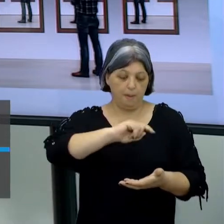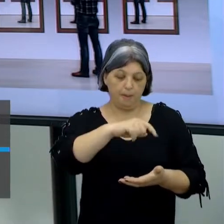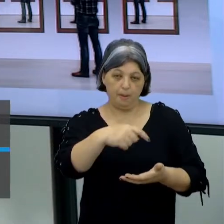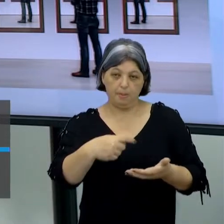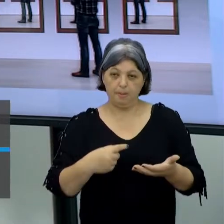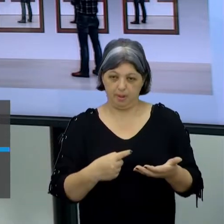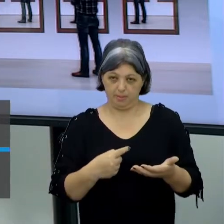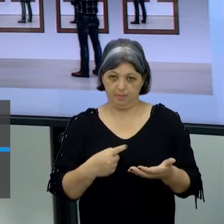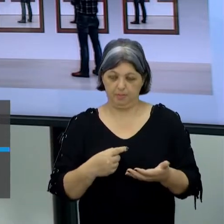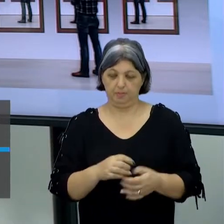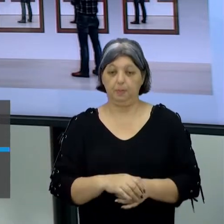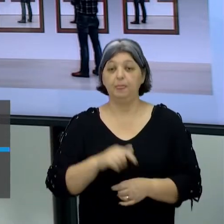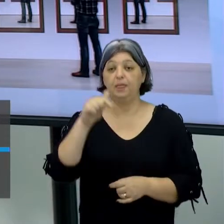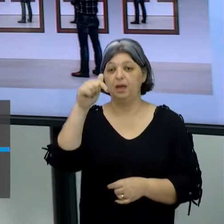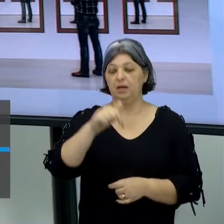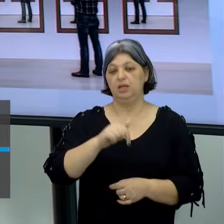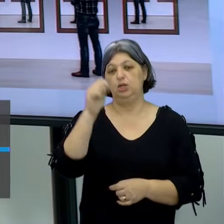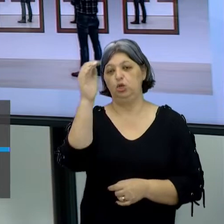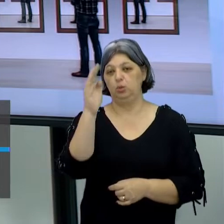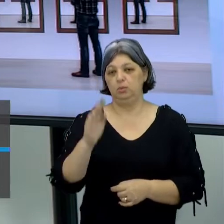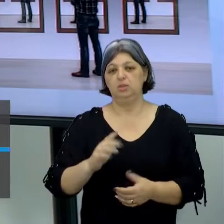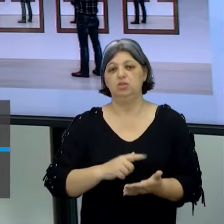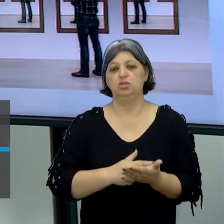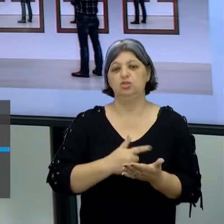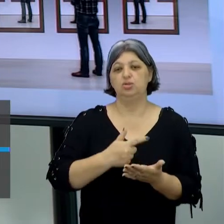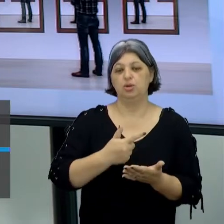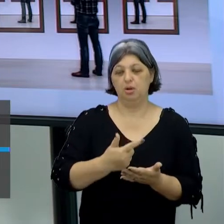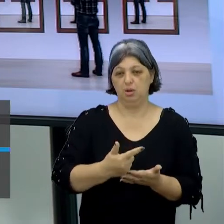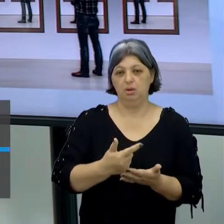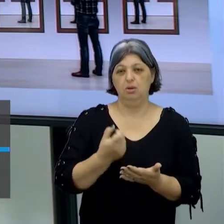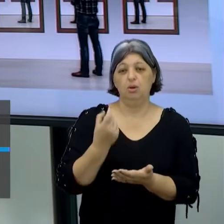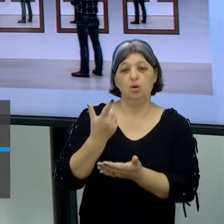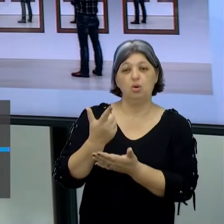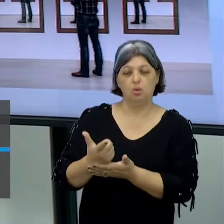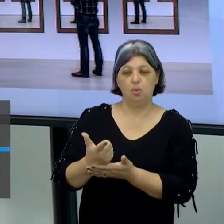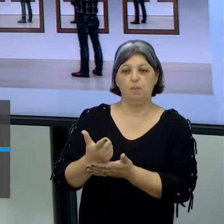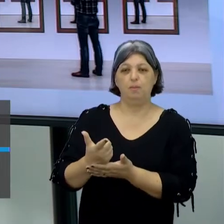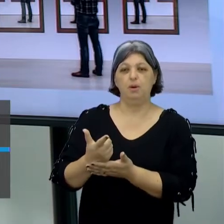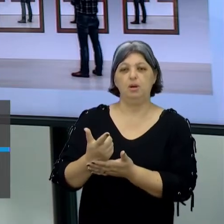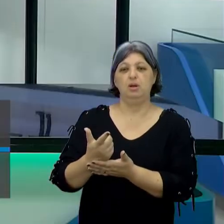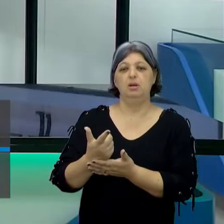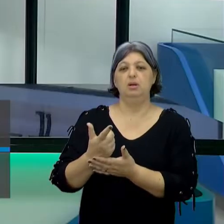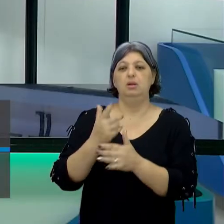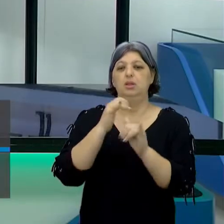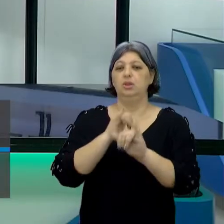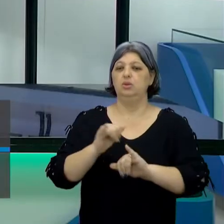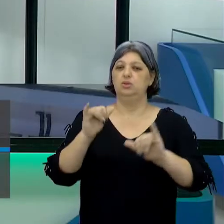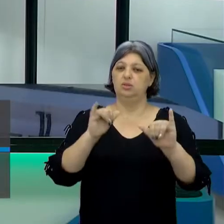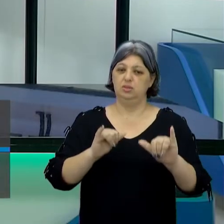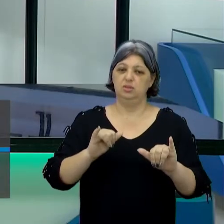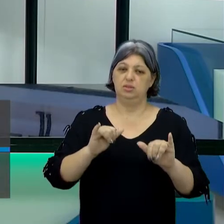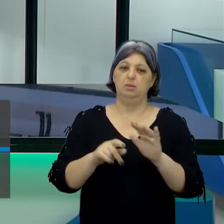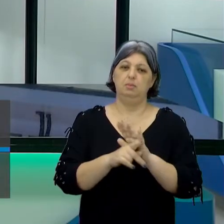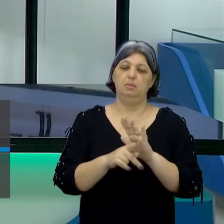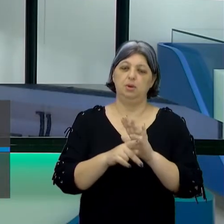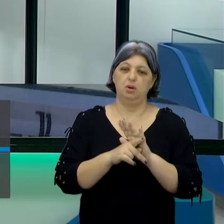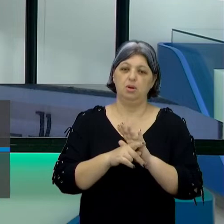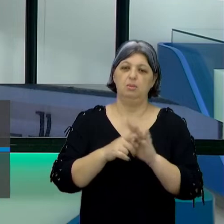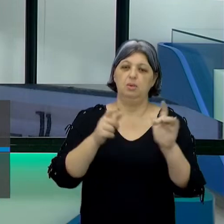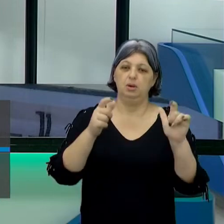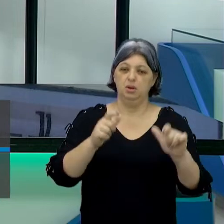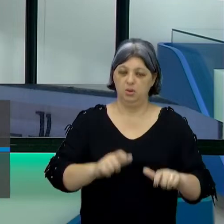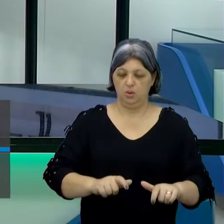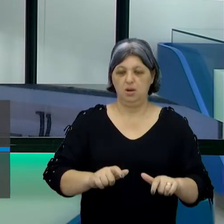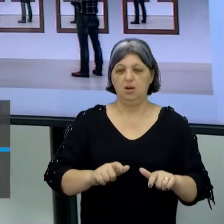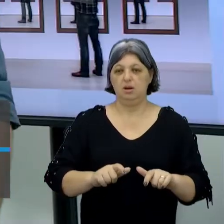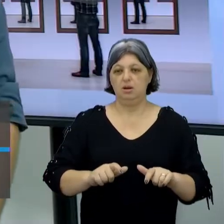esse jornal aqui do Brasil, ele compra notícias de uma agência internacional. Ah, tá. Aí vamos colocar o